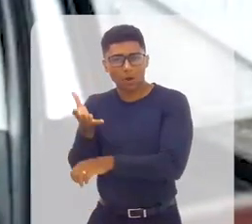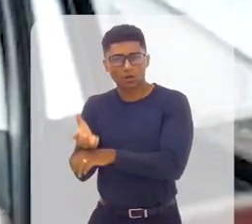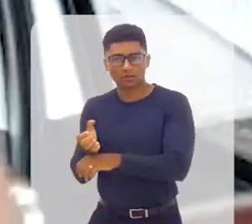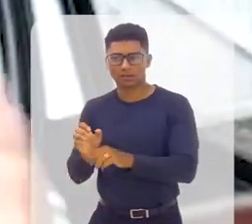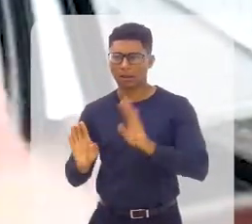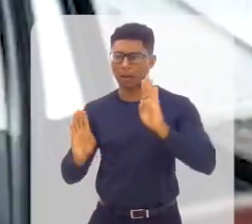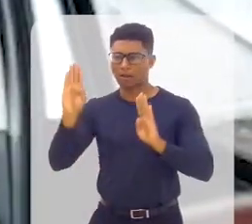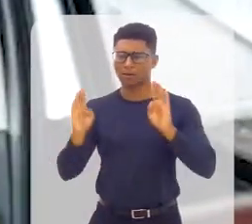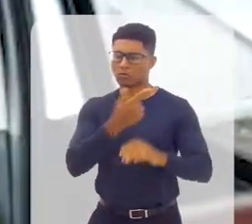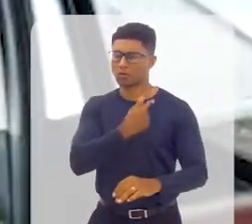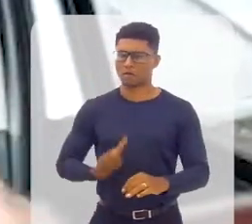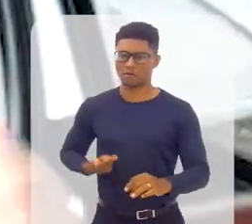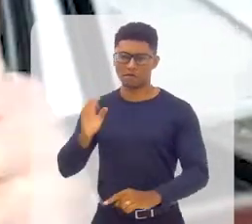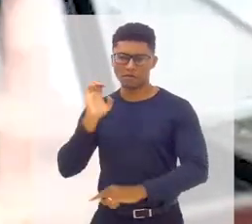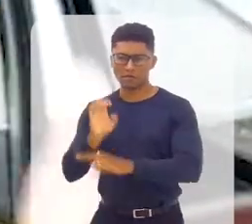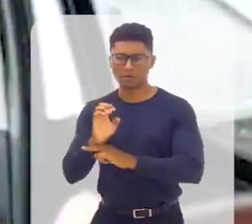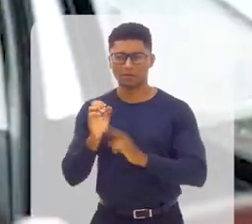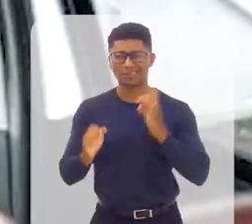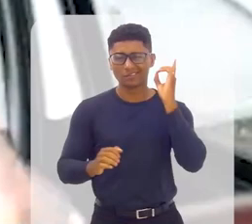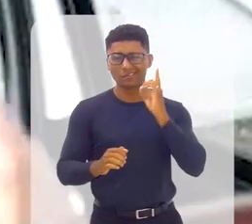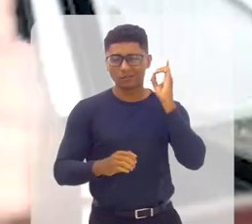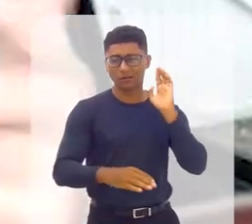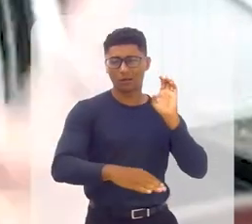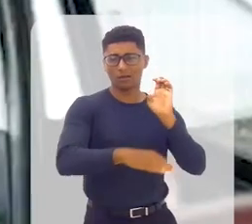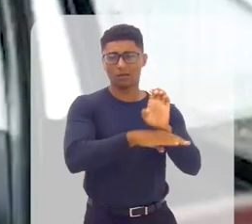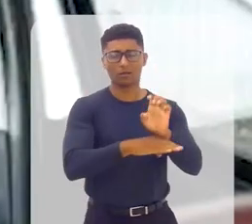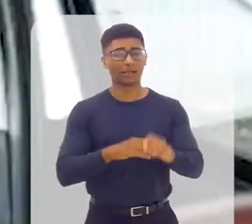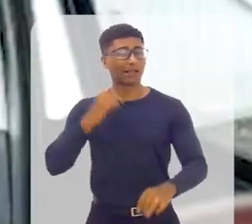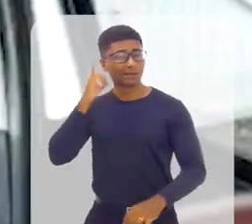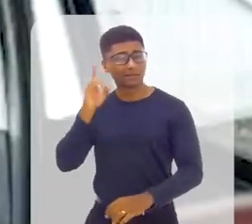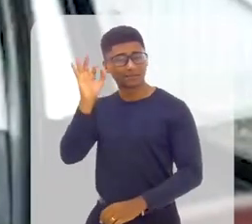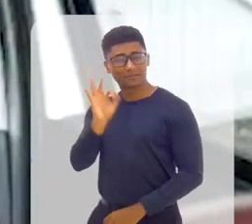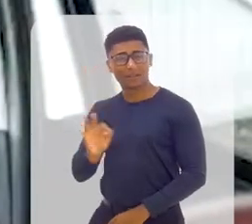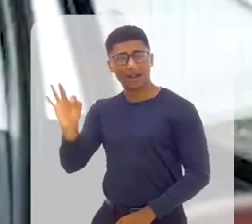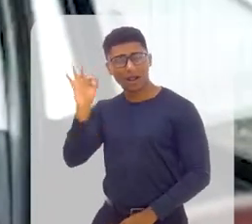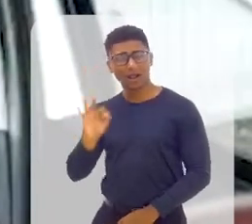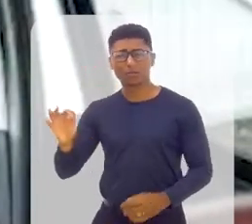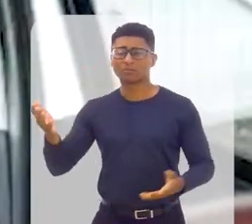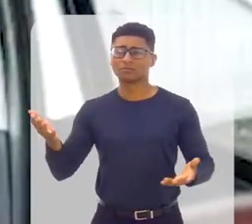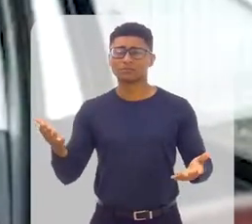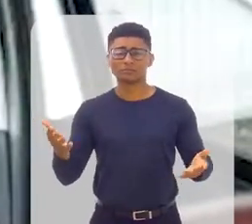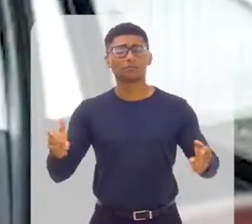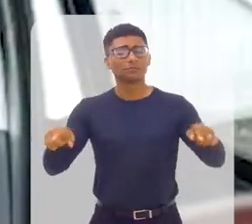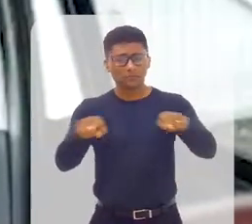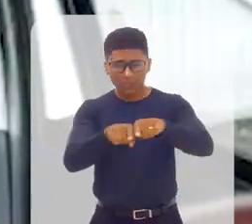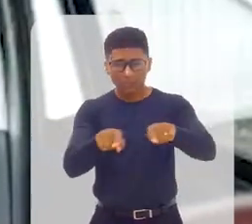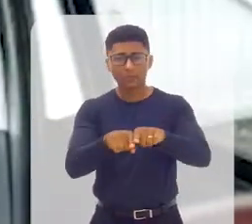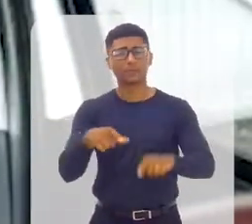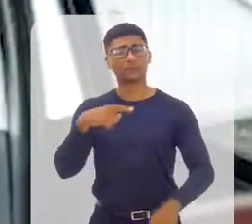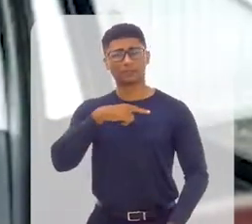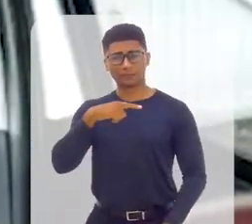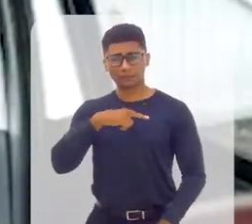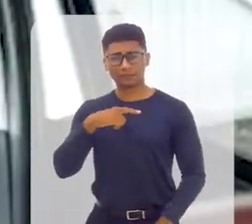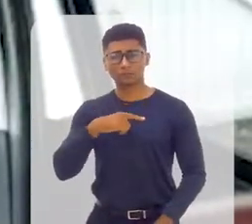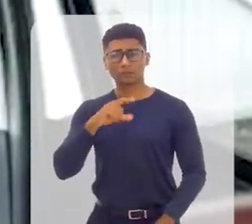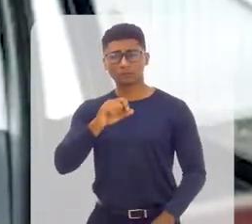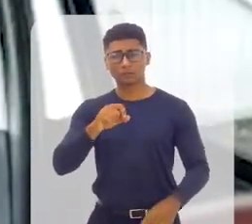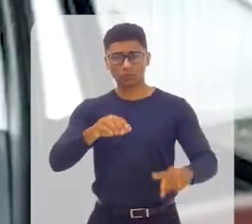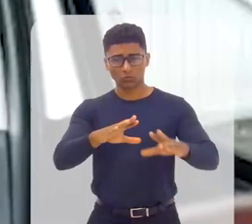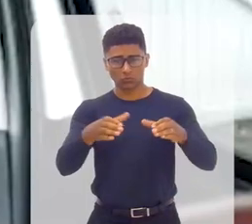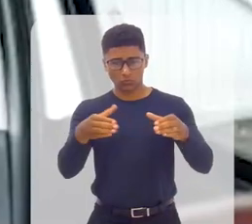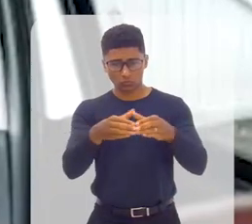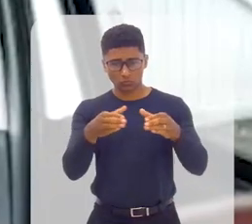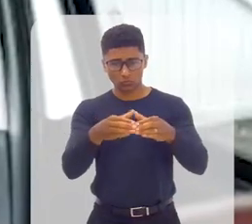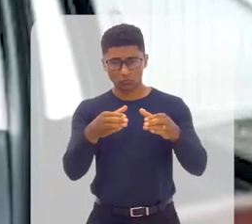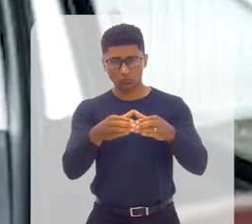candidatos ao governo do estado, deputado estadual, federal, né? Então, temos também uma agenda, né? Tivemos lá a Frente Parlamentar